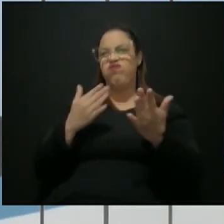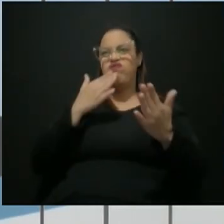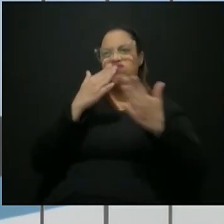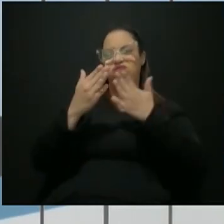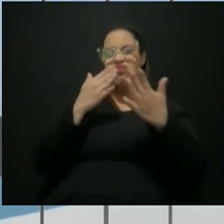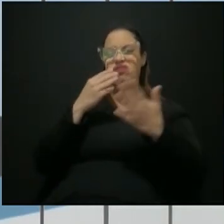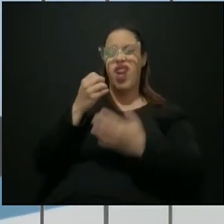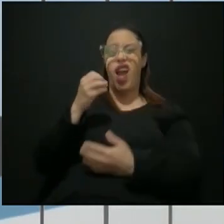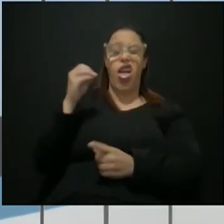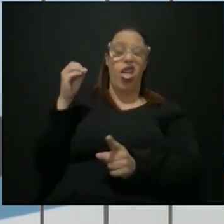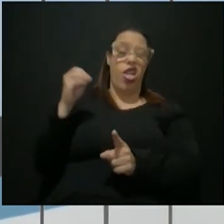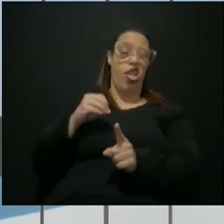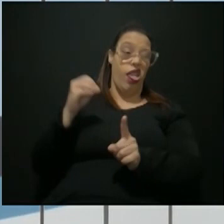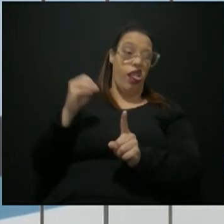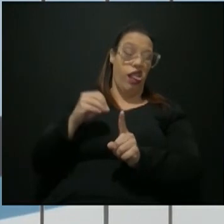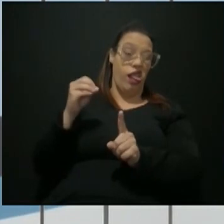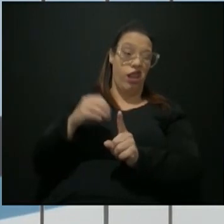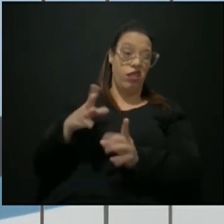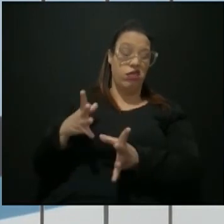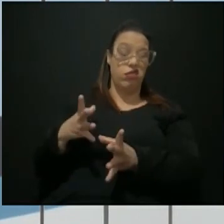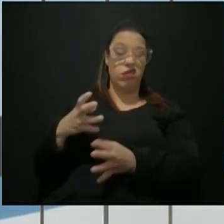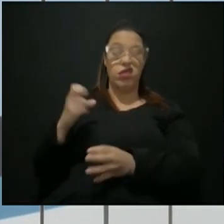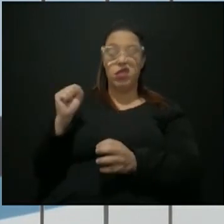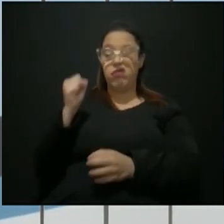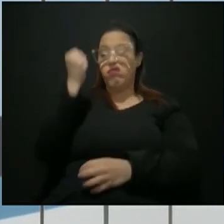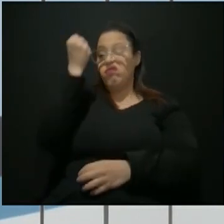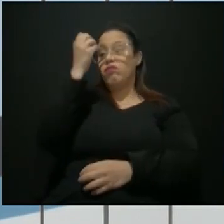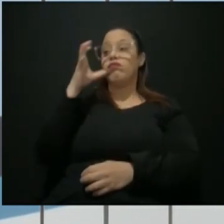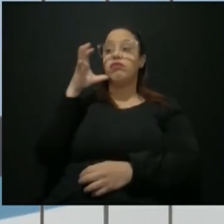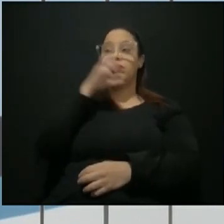condições que podem agravar também o processo de envelhecimento.